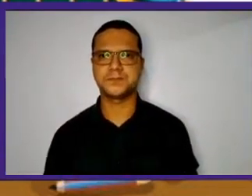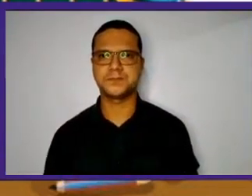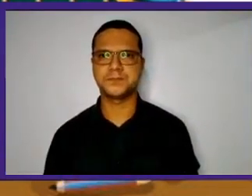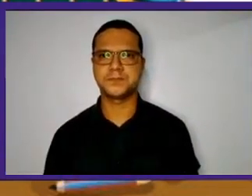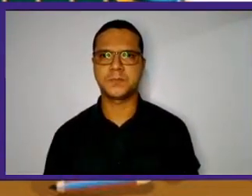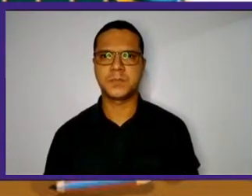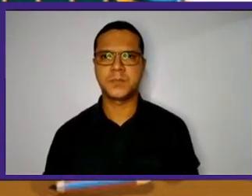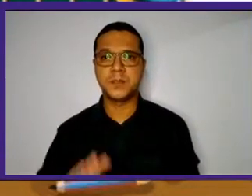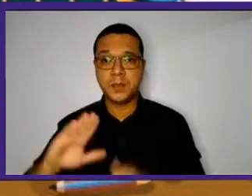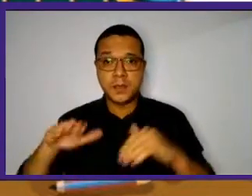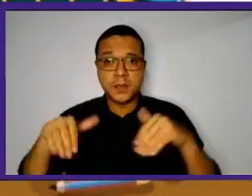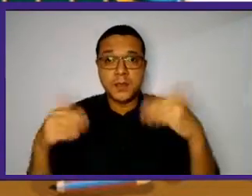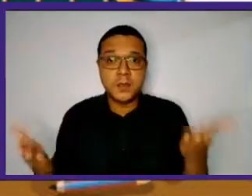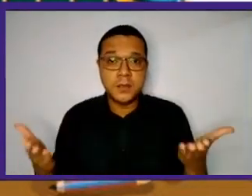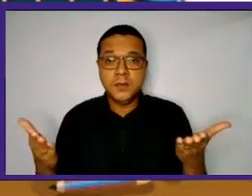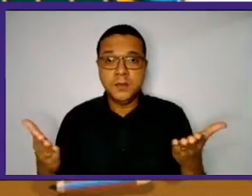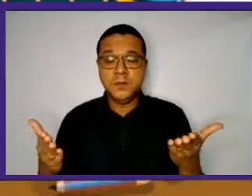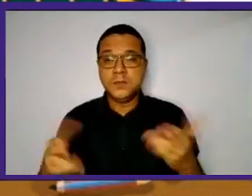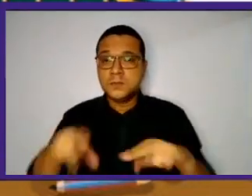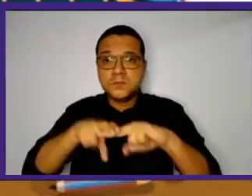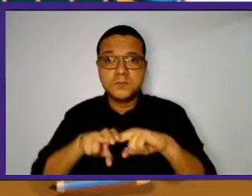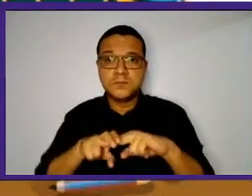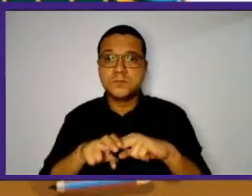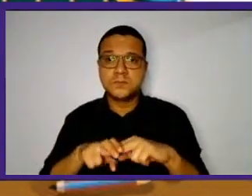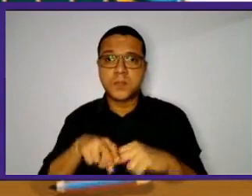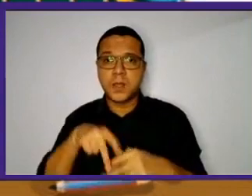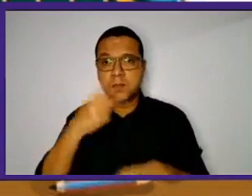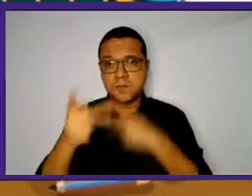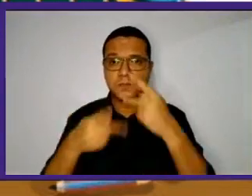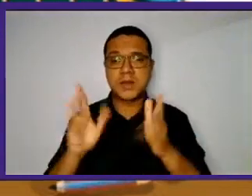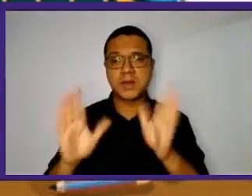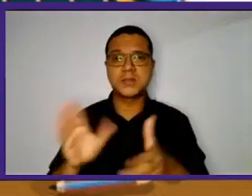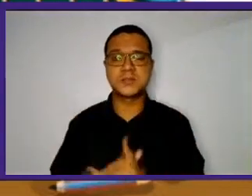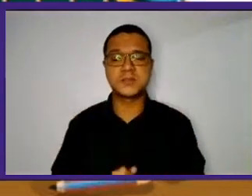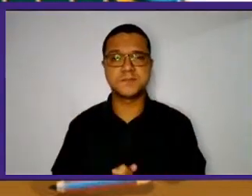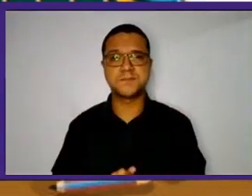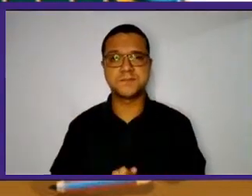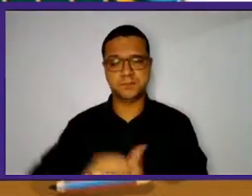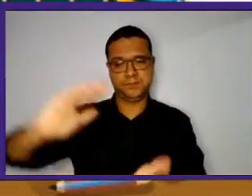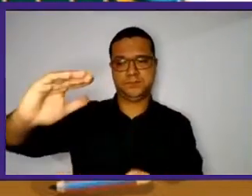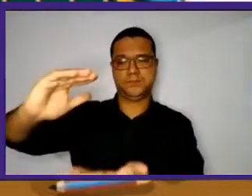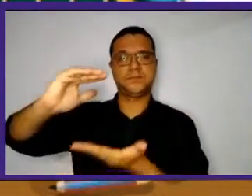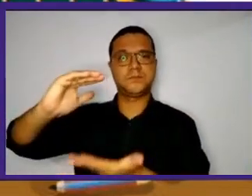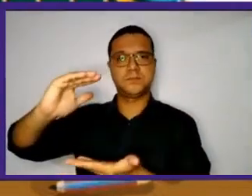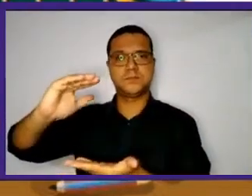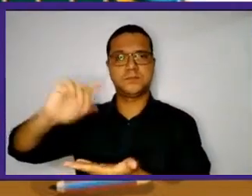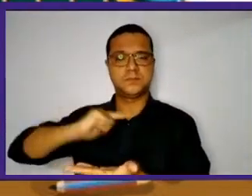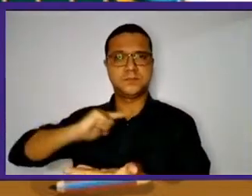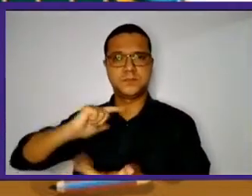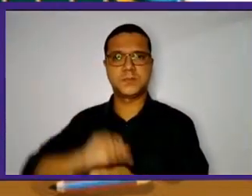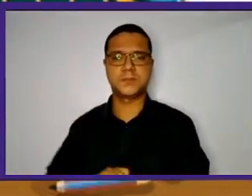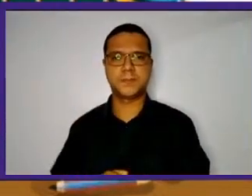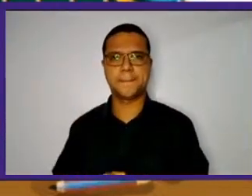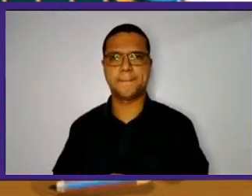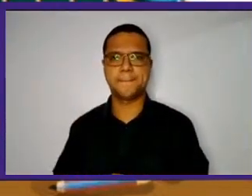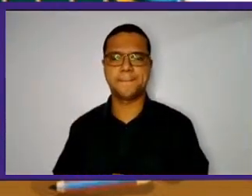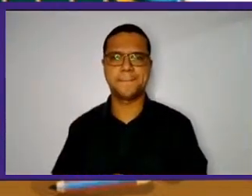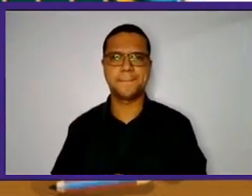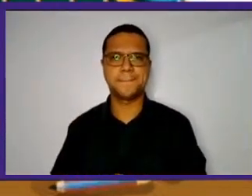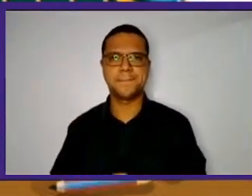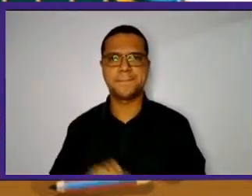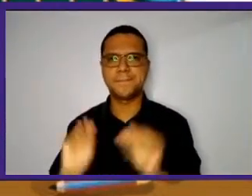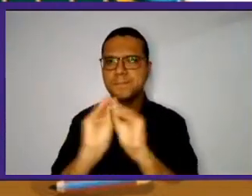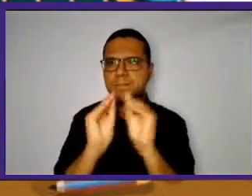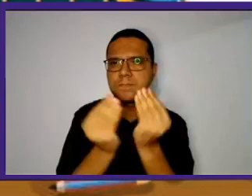E quais as causas do efeito estufa? Como eu já falei, olha aquele produto que eu comprei que tinha